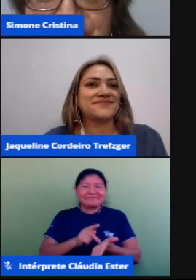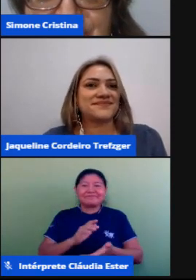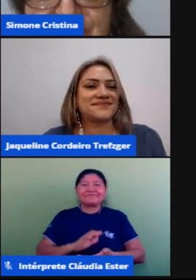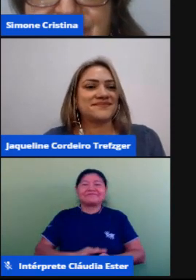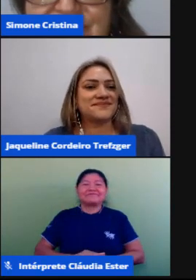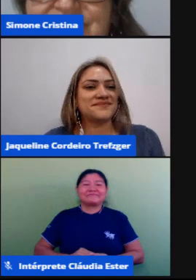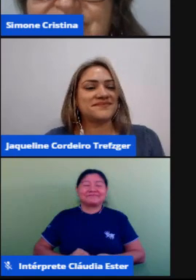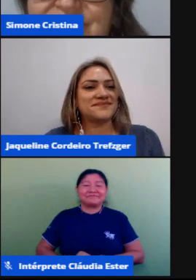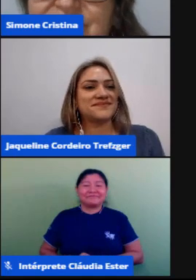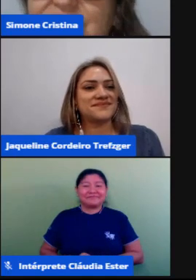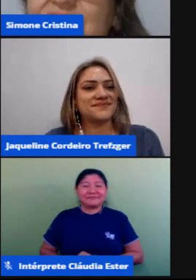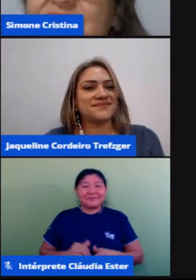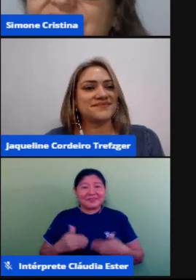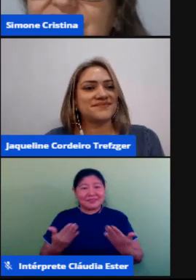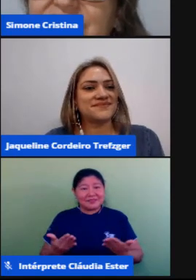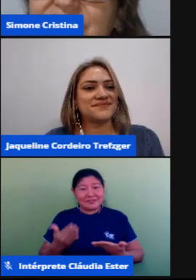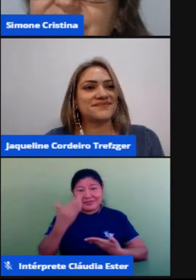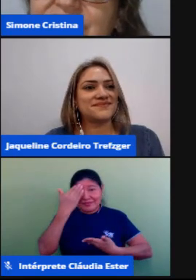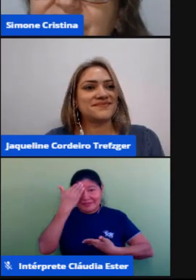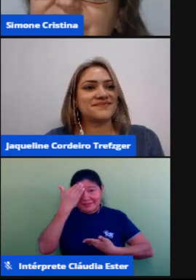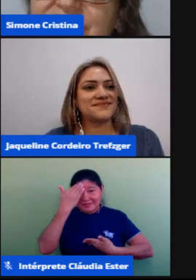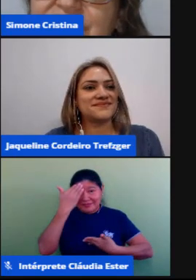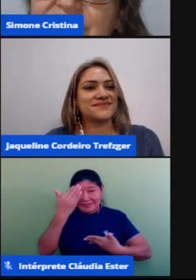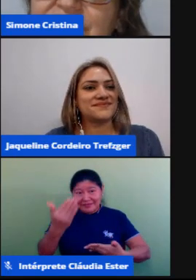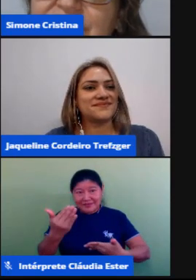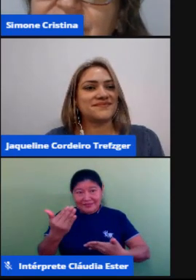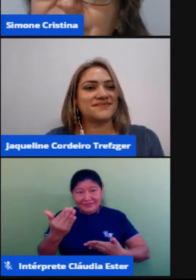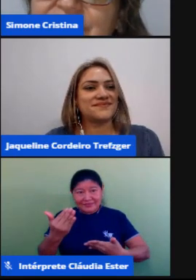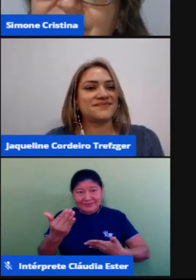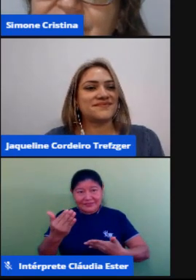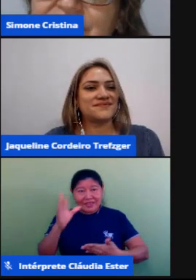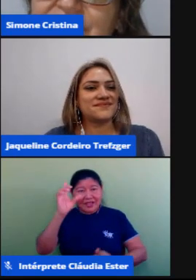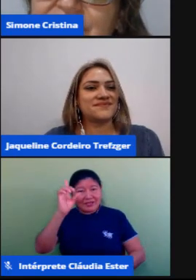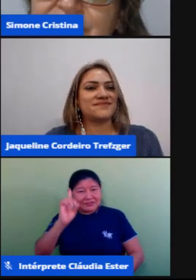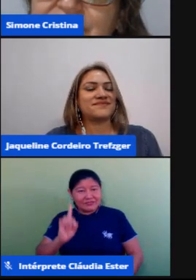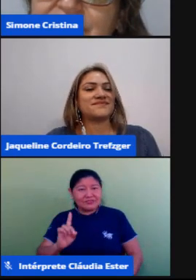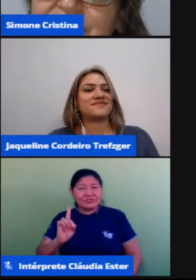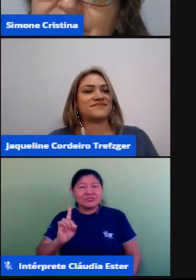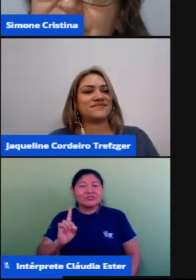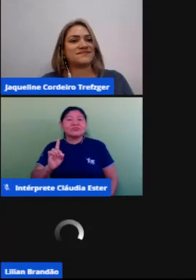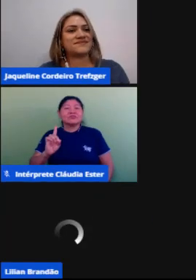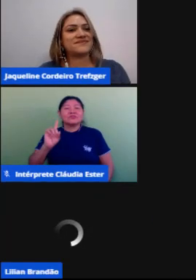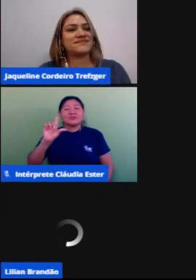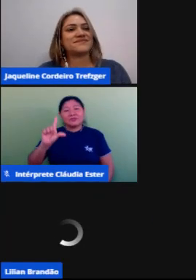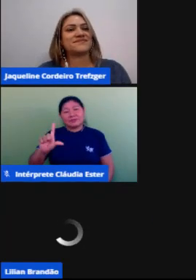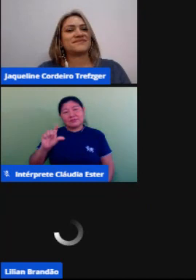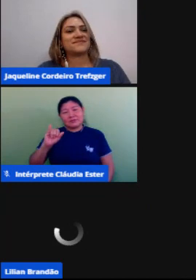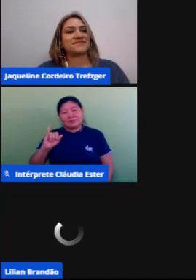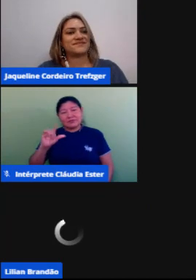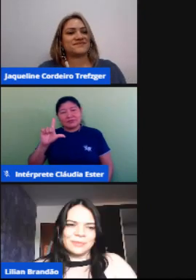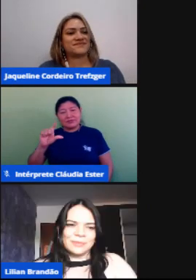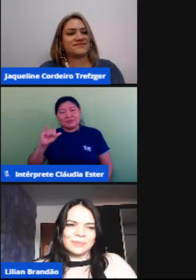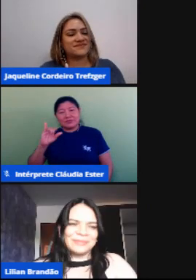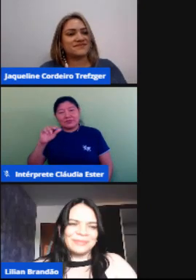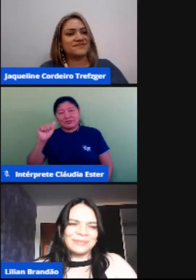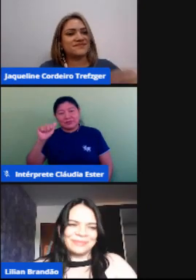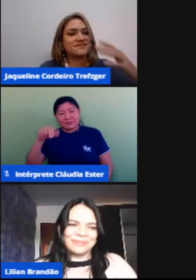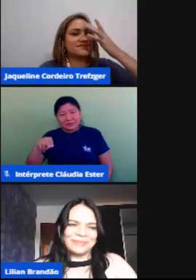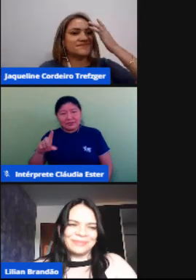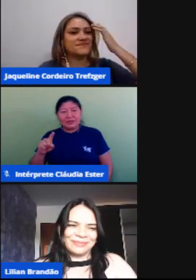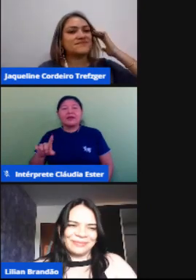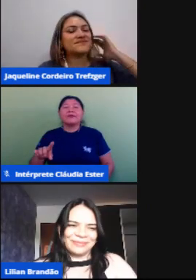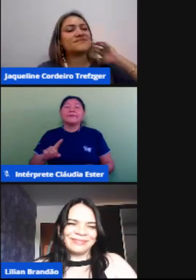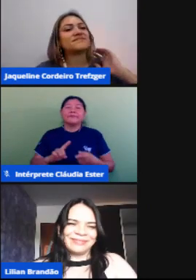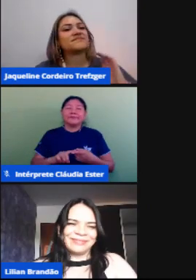Certo. Então, eu quero agradecer a professora e diretora adjunta, a professora Lilian, lá da Escola do